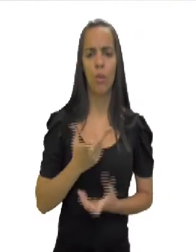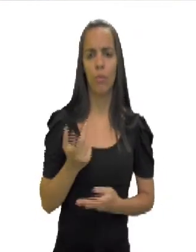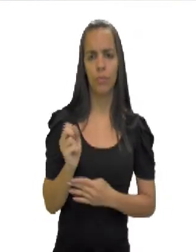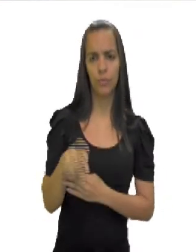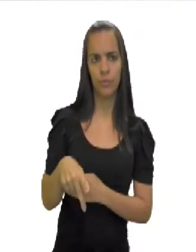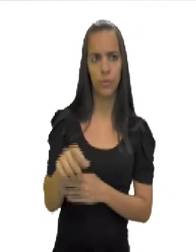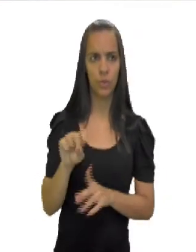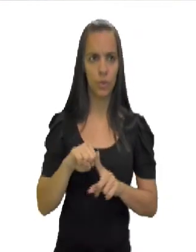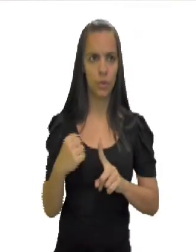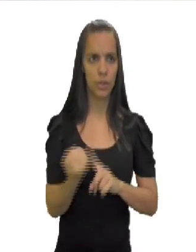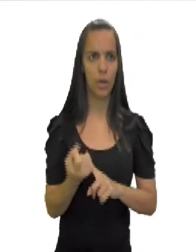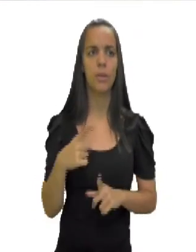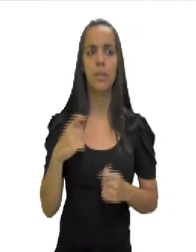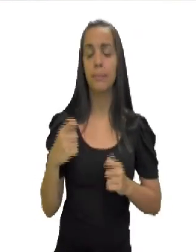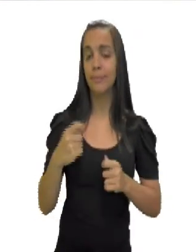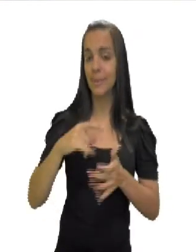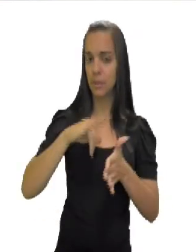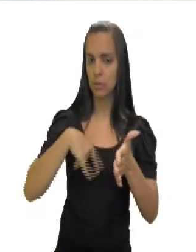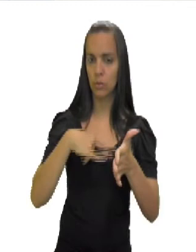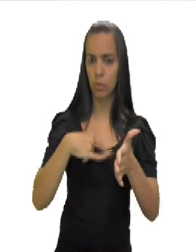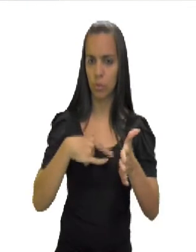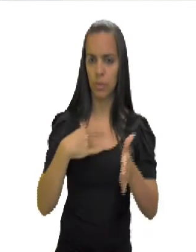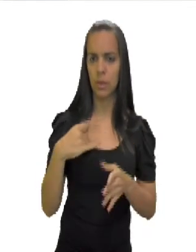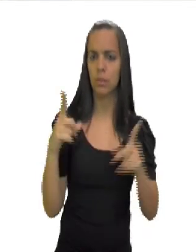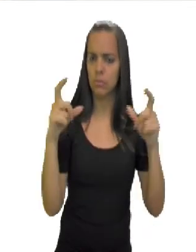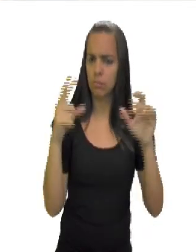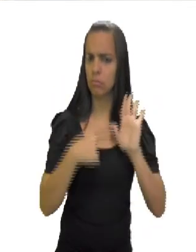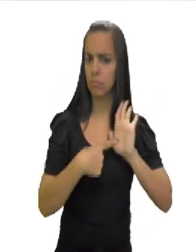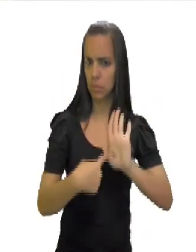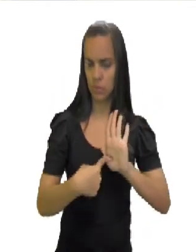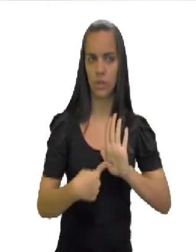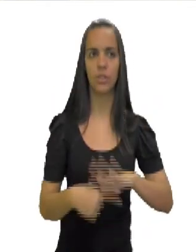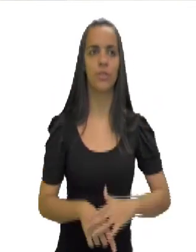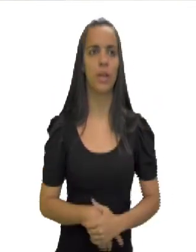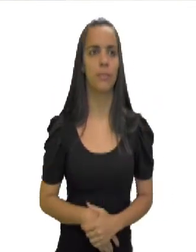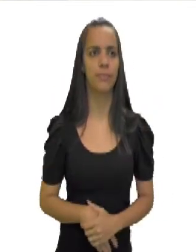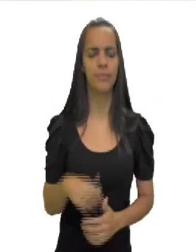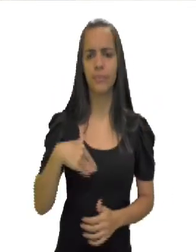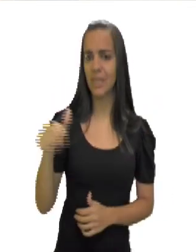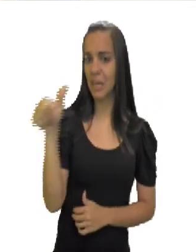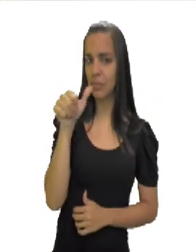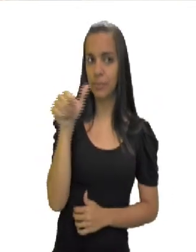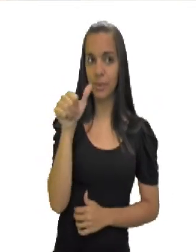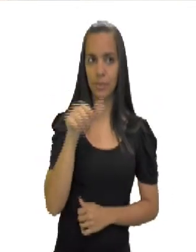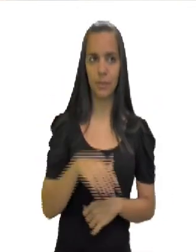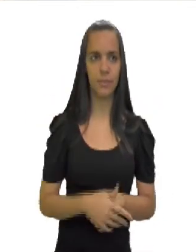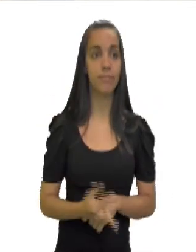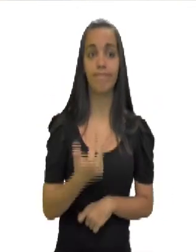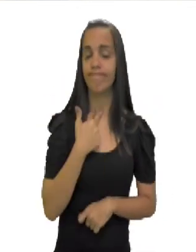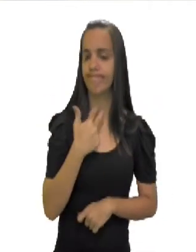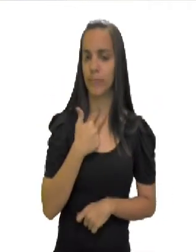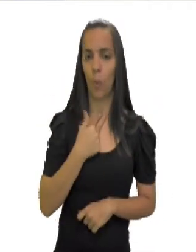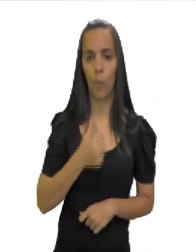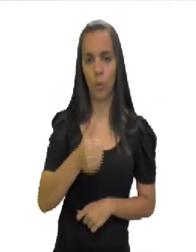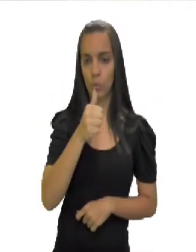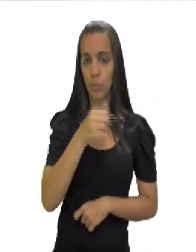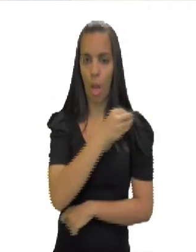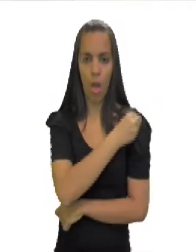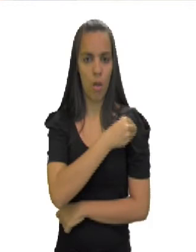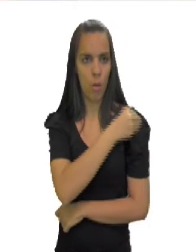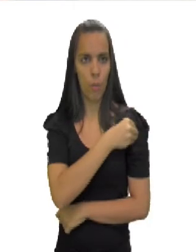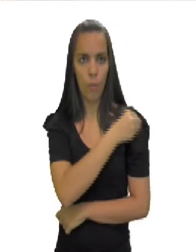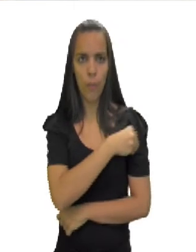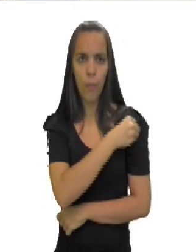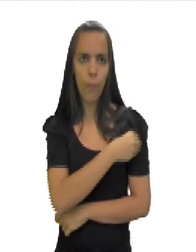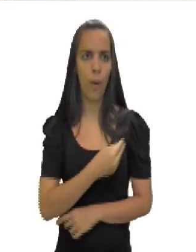documento com foto, que é o documento de identificação. Bebidas, não ter ingerido bebida alcoólica nas